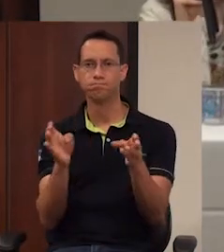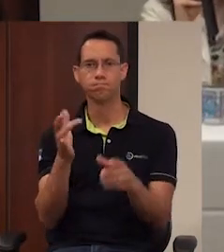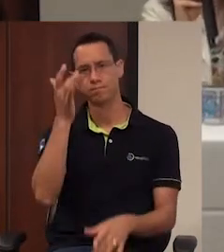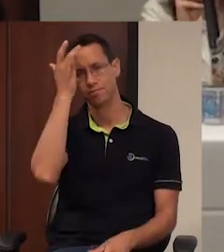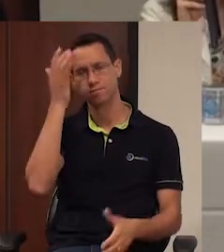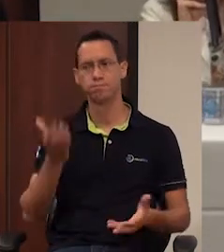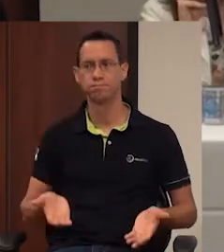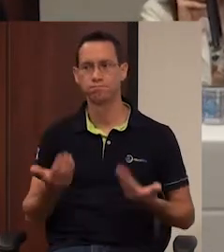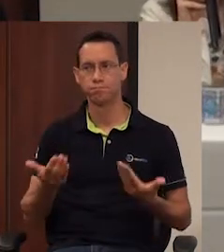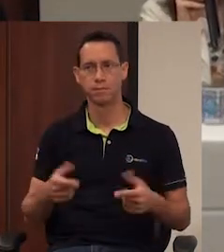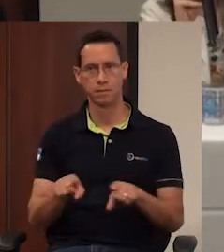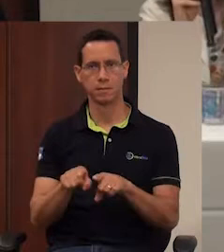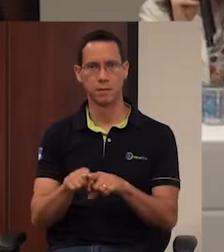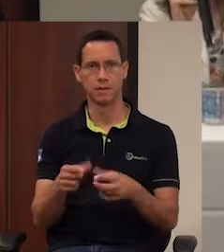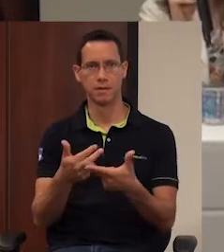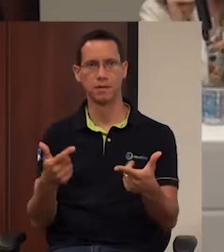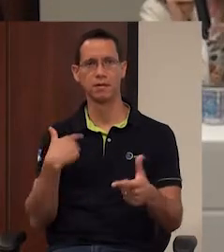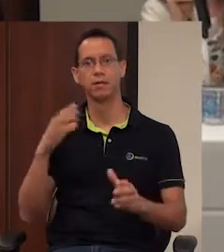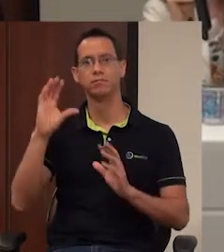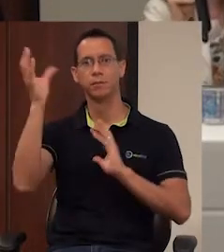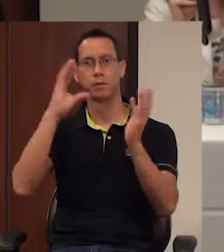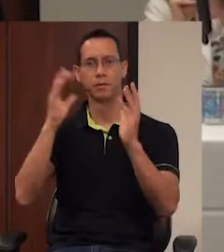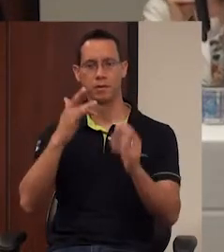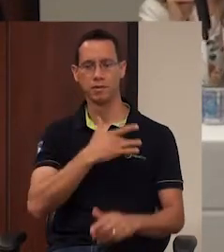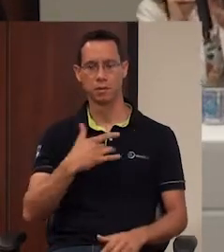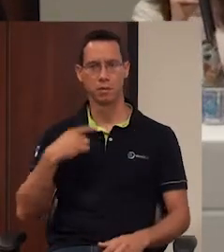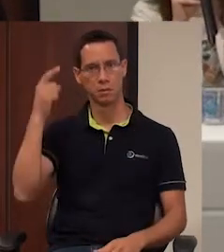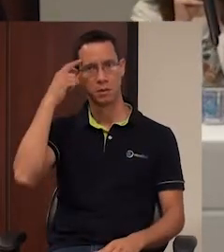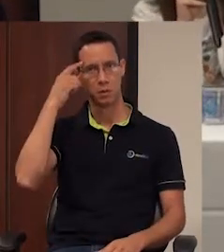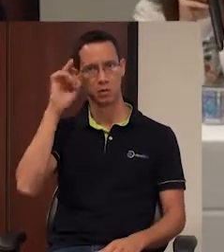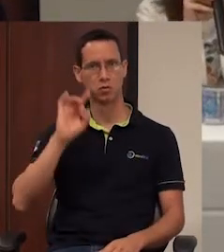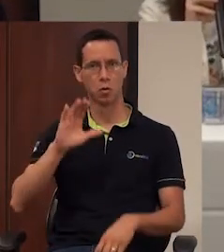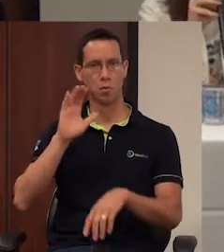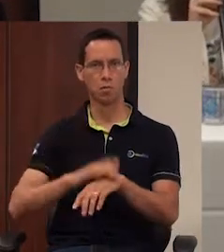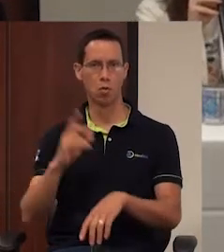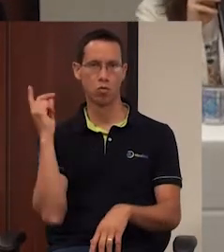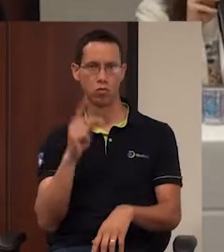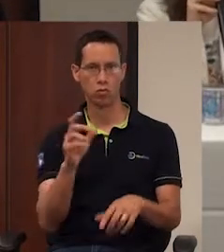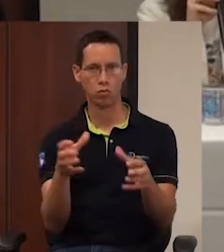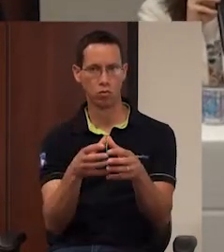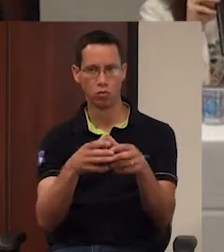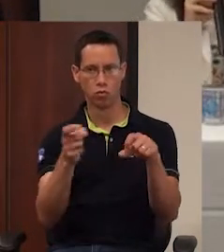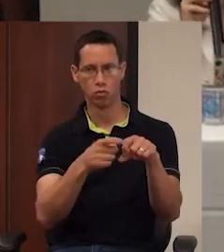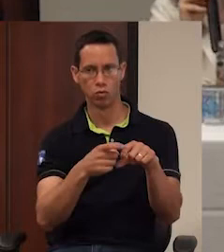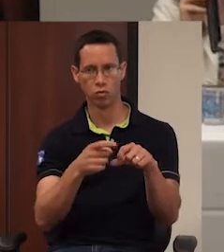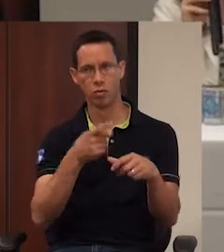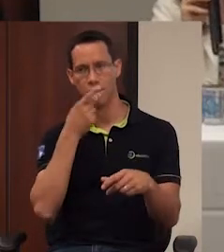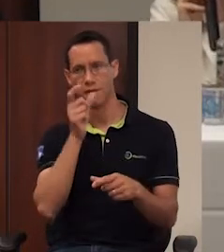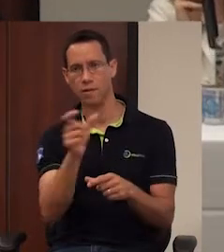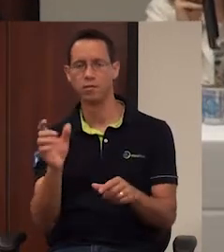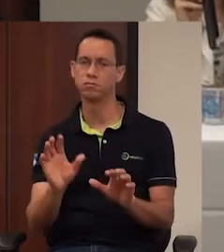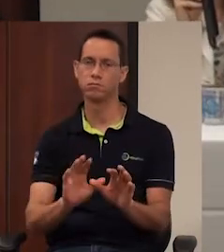começa a desmistificar que tudo que acontece na área da saúde mental só pode ser abordada sob a ótica da saúde mental. Um pouco